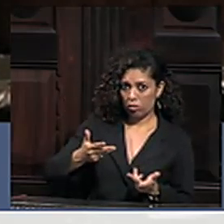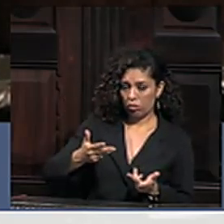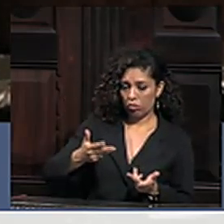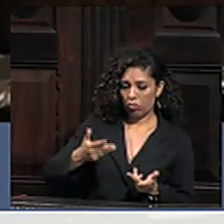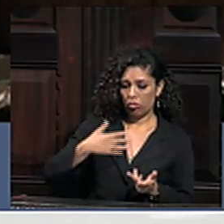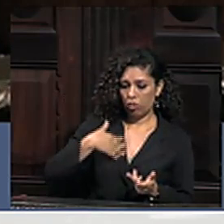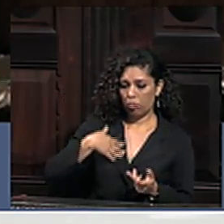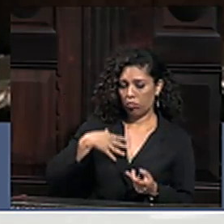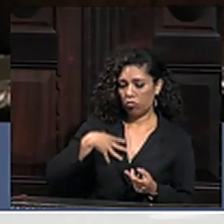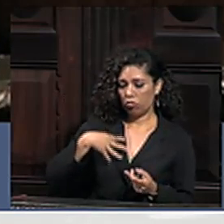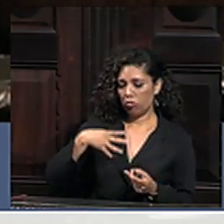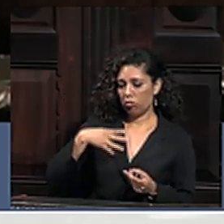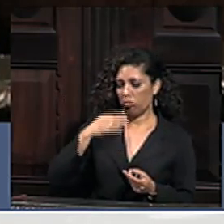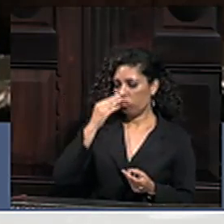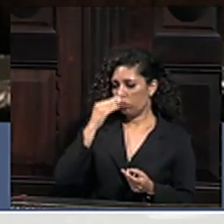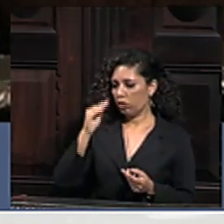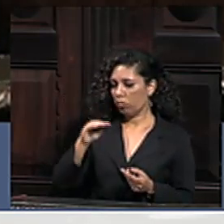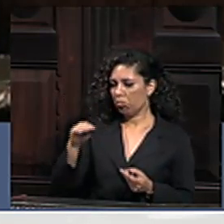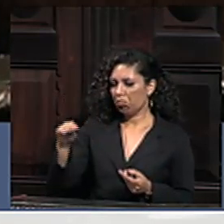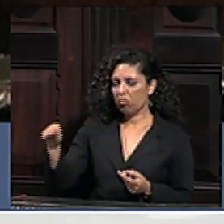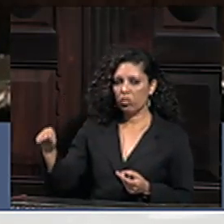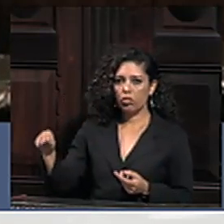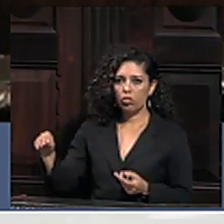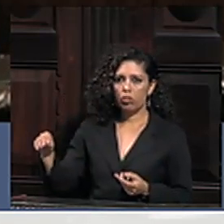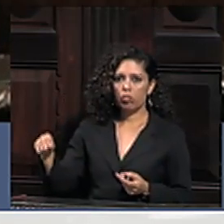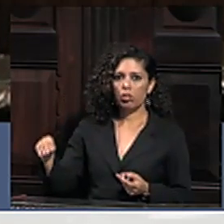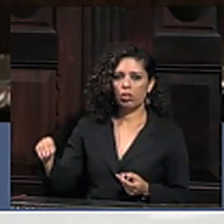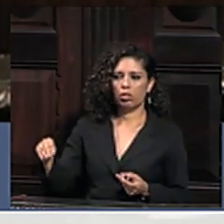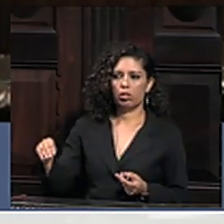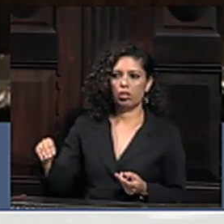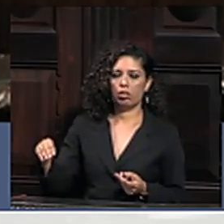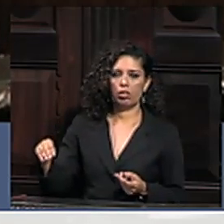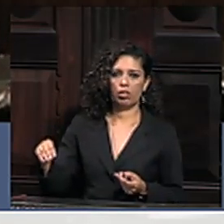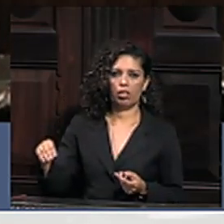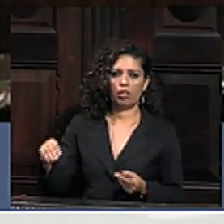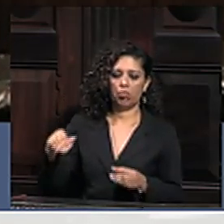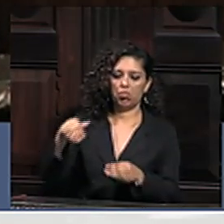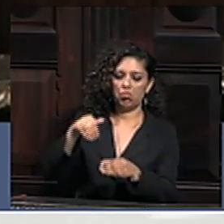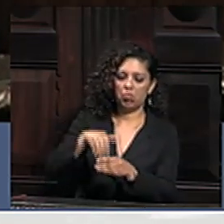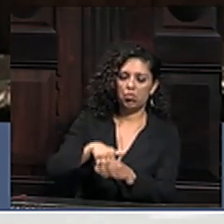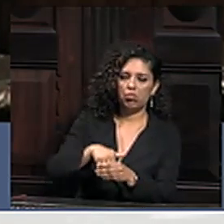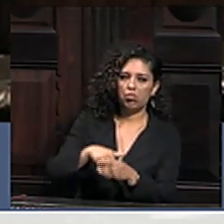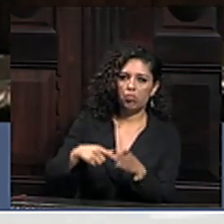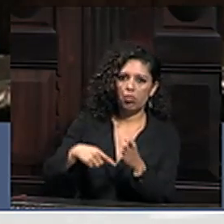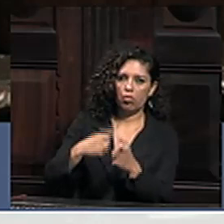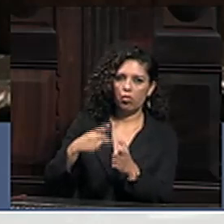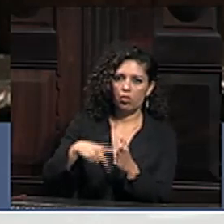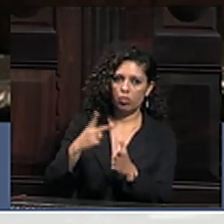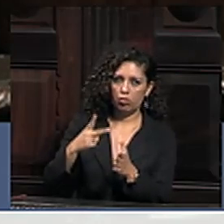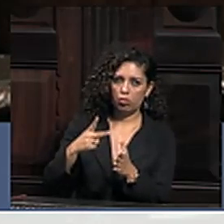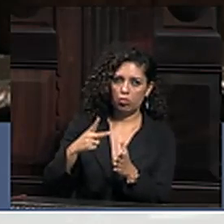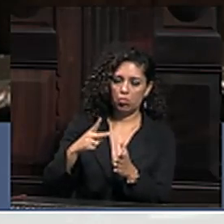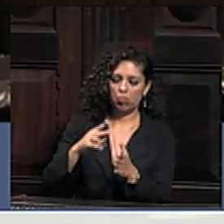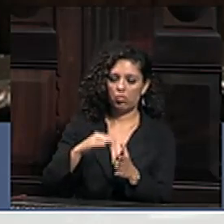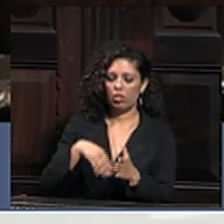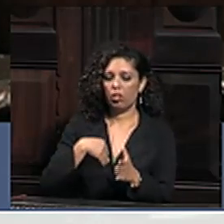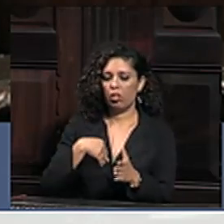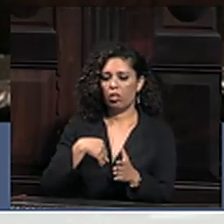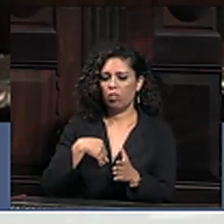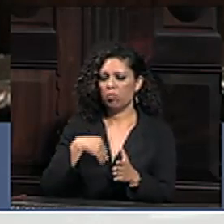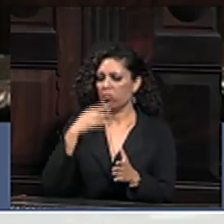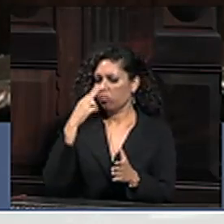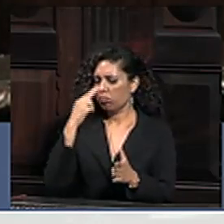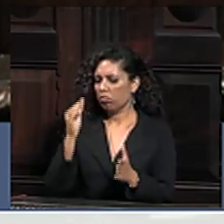resultados eleitorais, ainda que eles tenham sido adversos ao campo político em que me